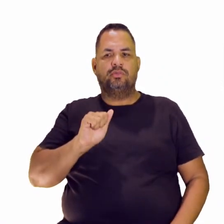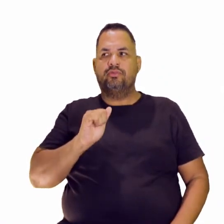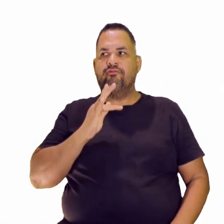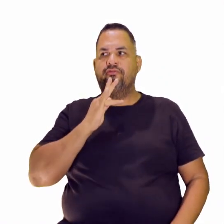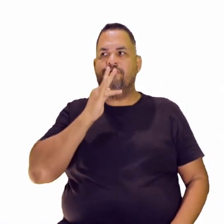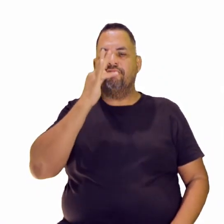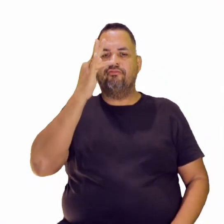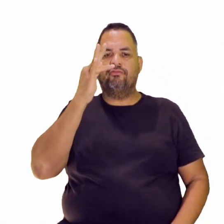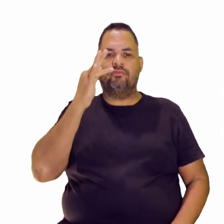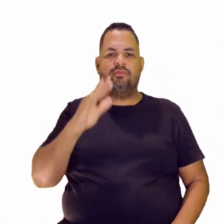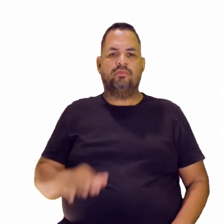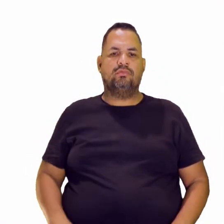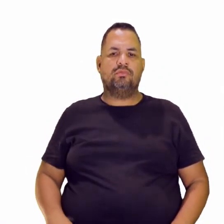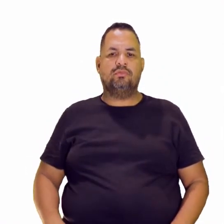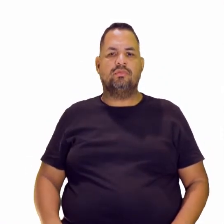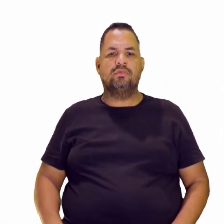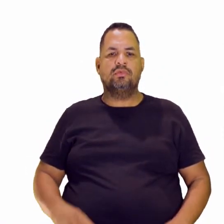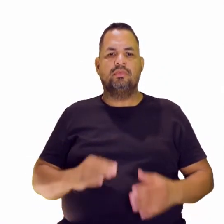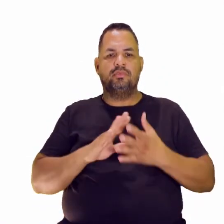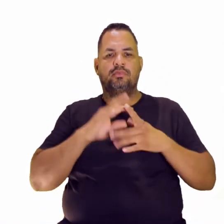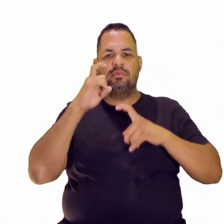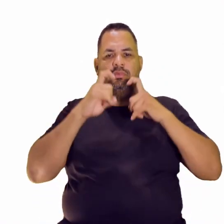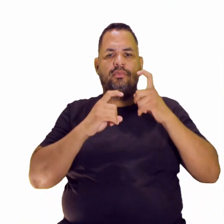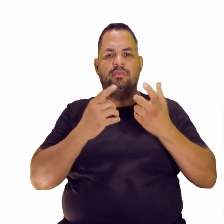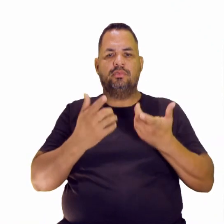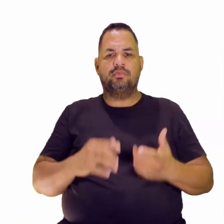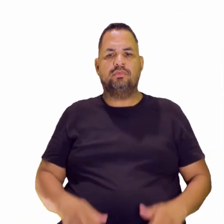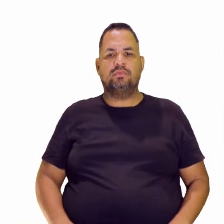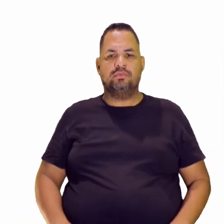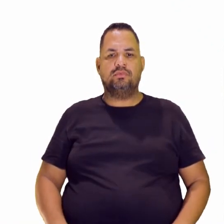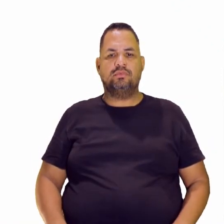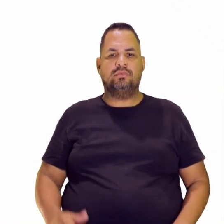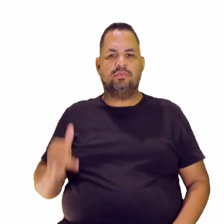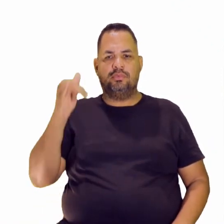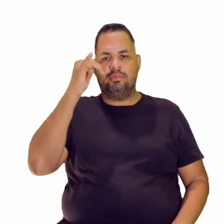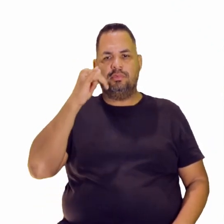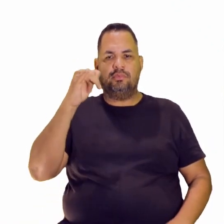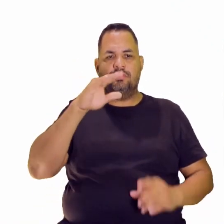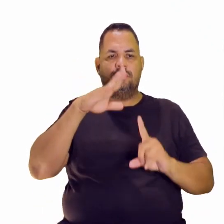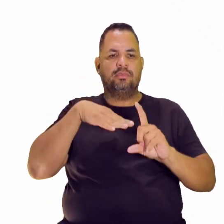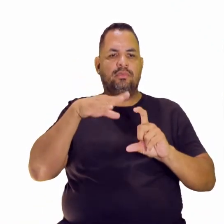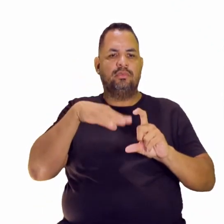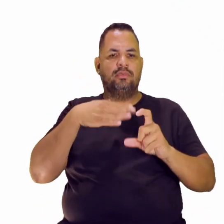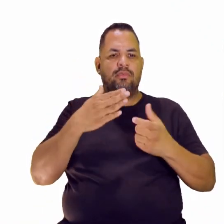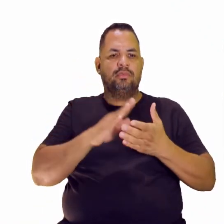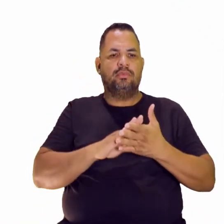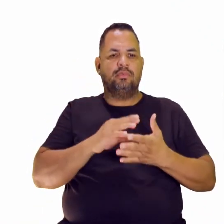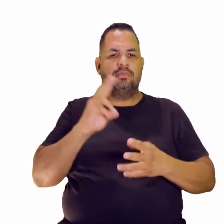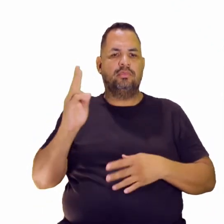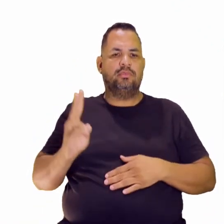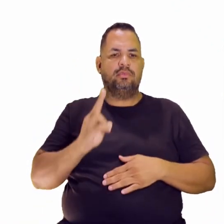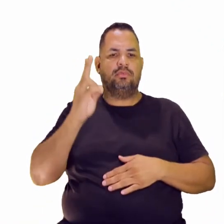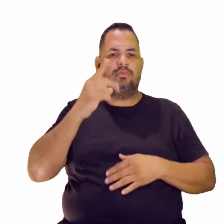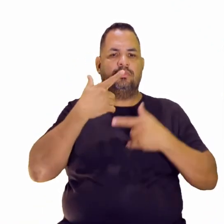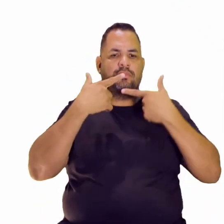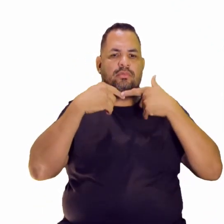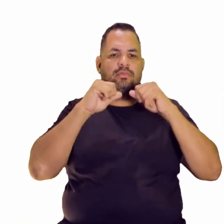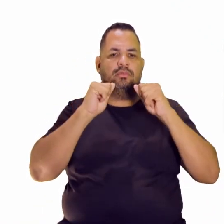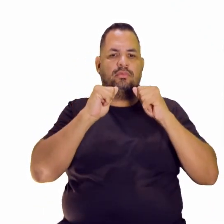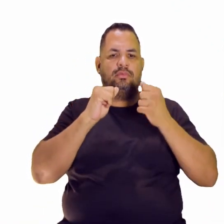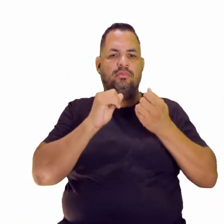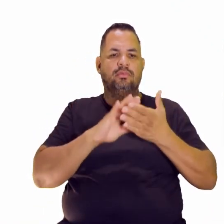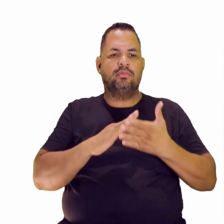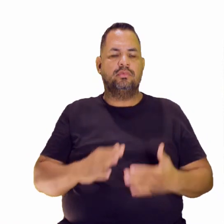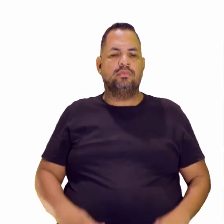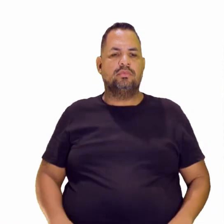dadaísmo, o futurismo e o expressionismo, né? E também tem a valorização da linguagem coloquial e